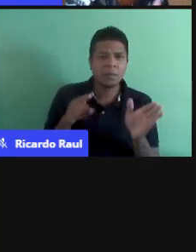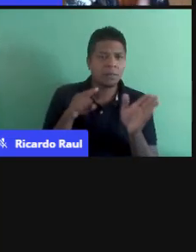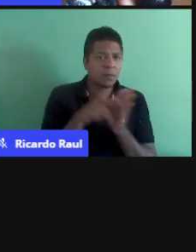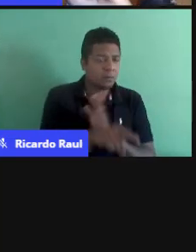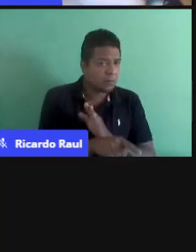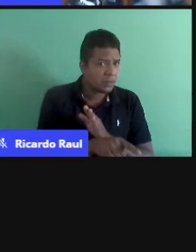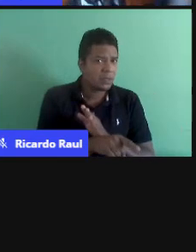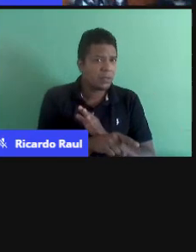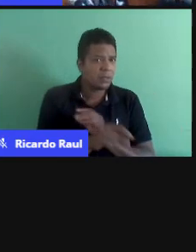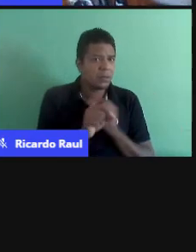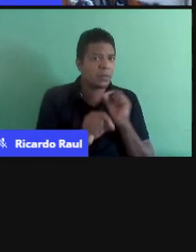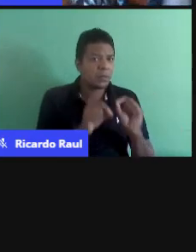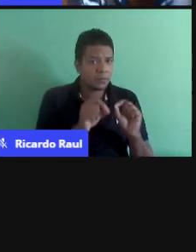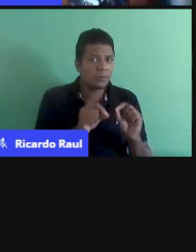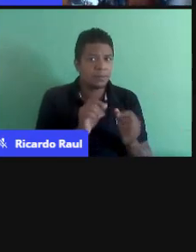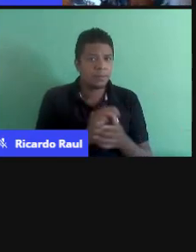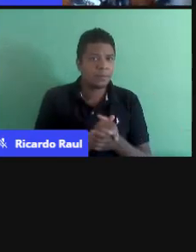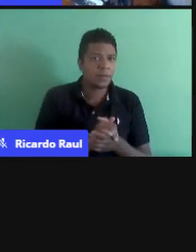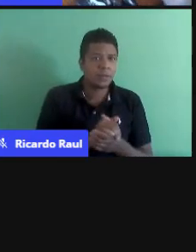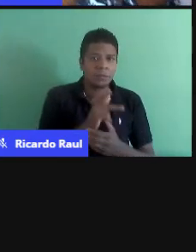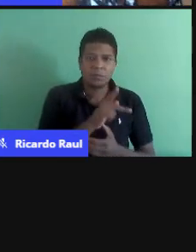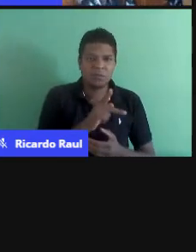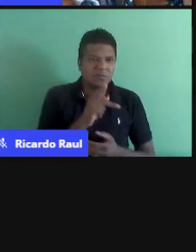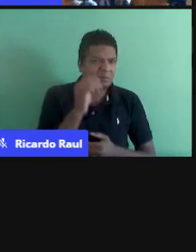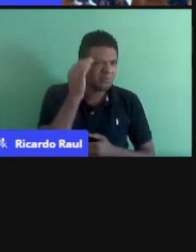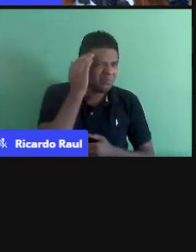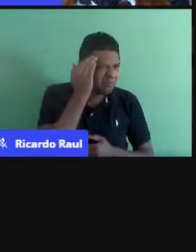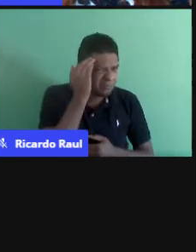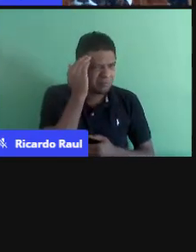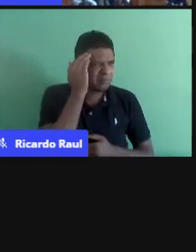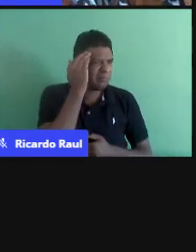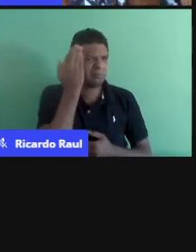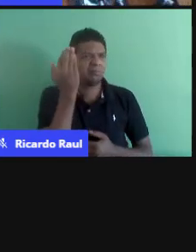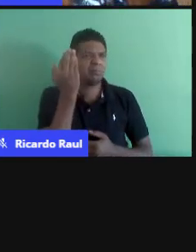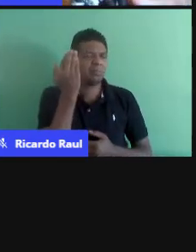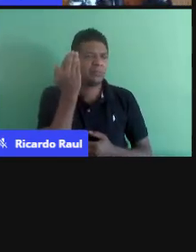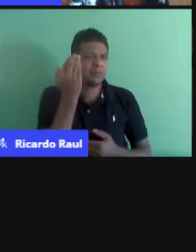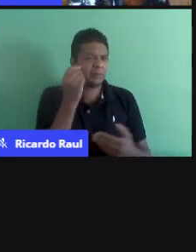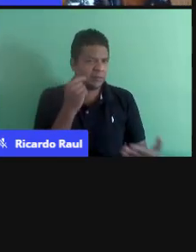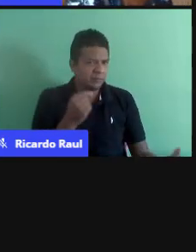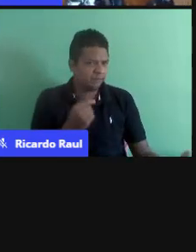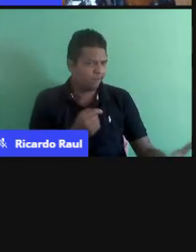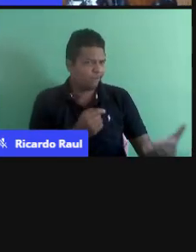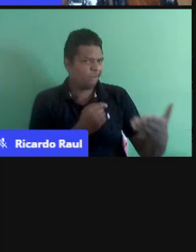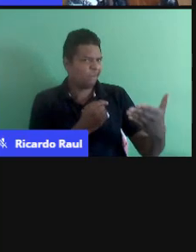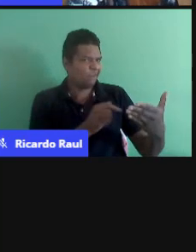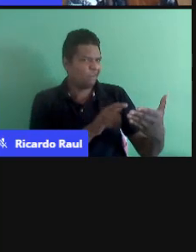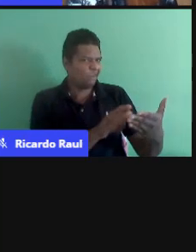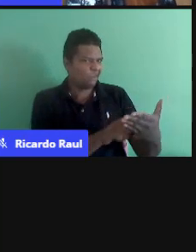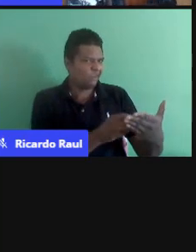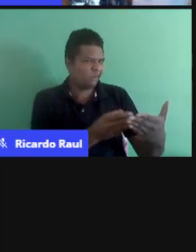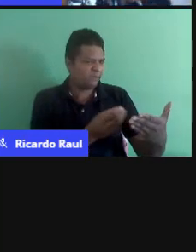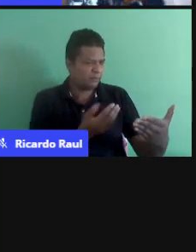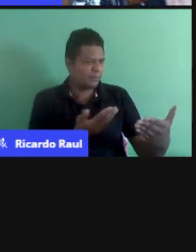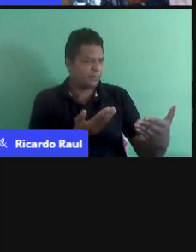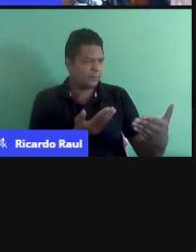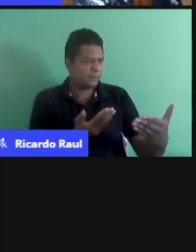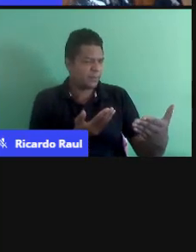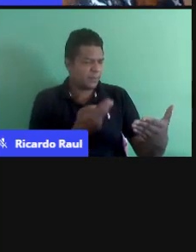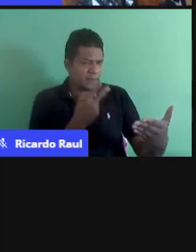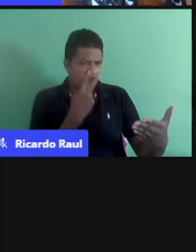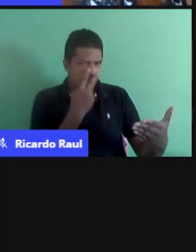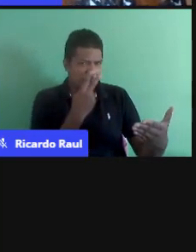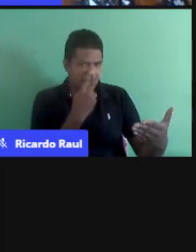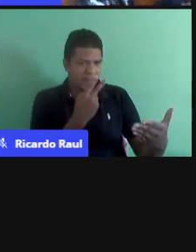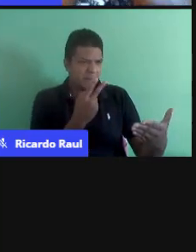isso? Né? Se ele realmente, o professor não entendeu nada do que está posto ali, naquele papel. Parece uma